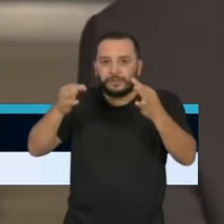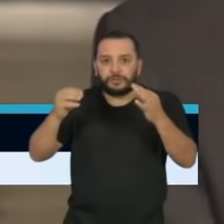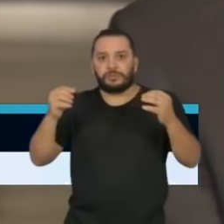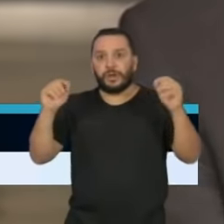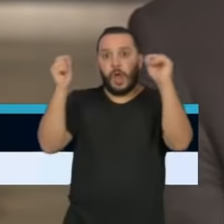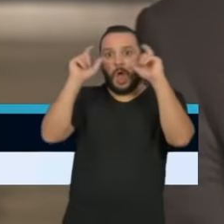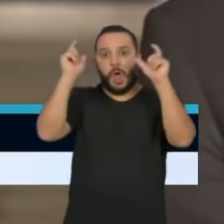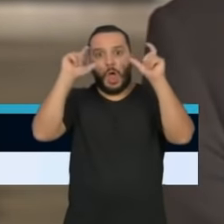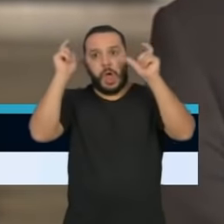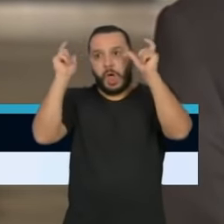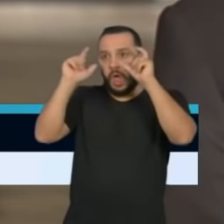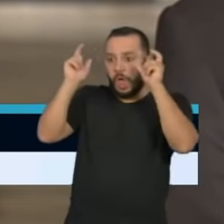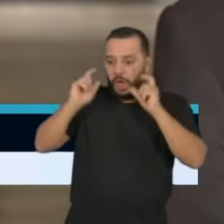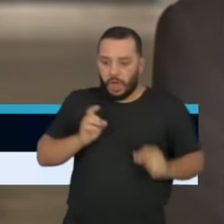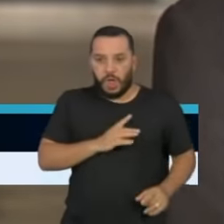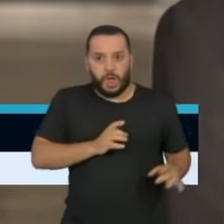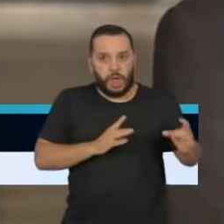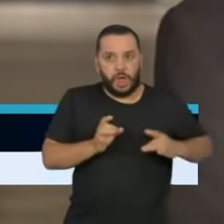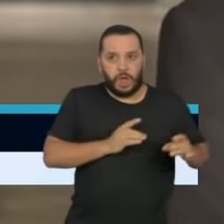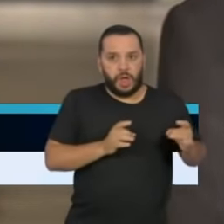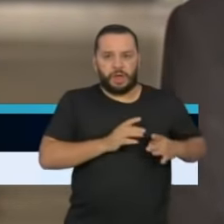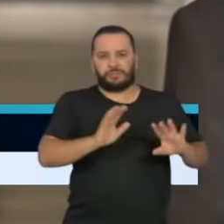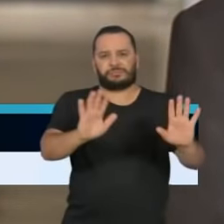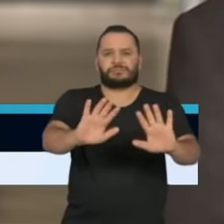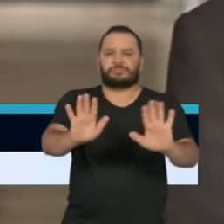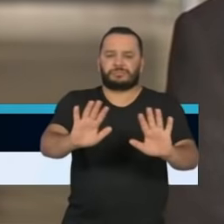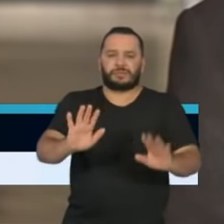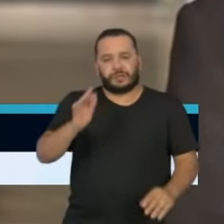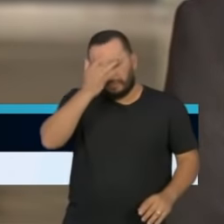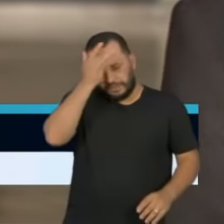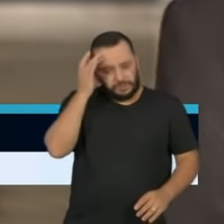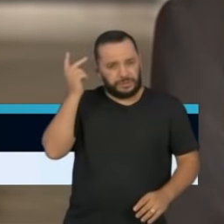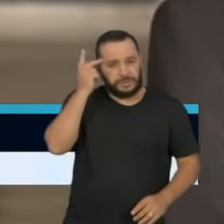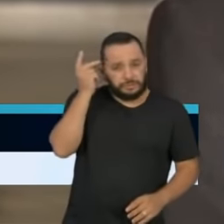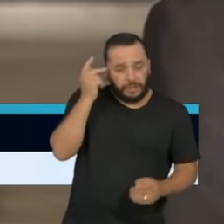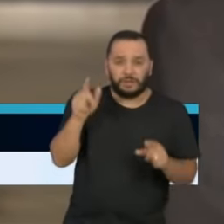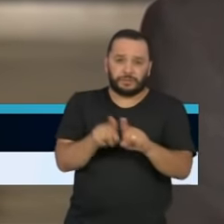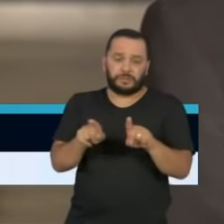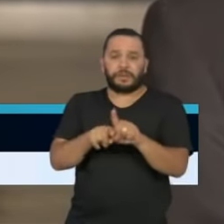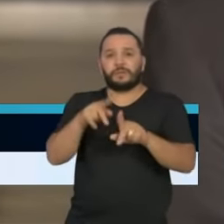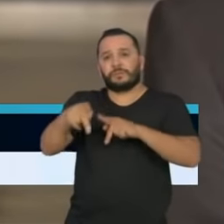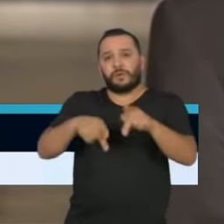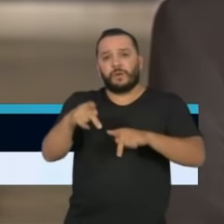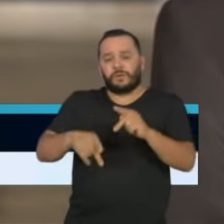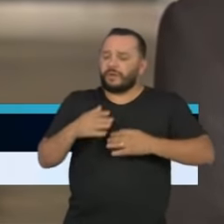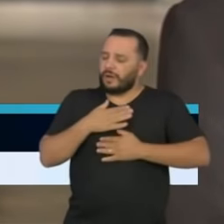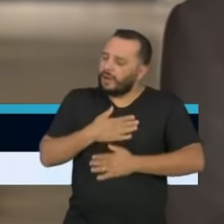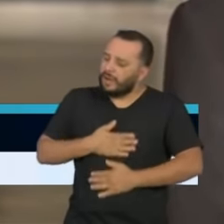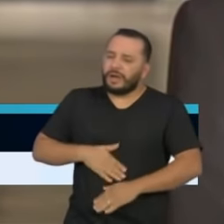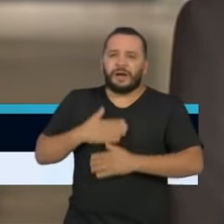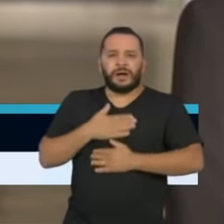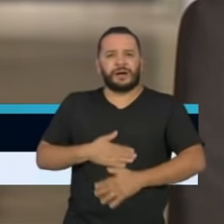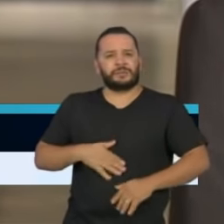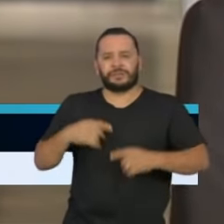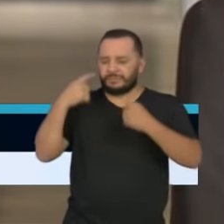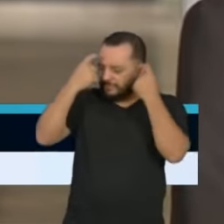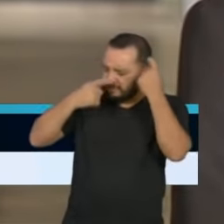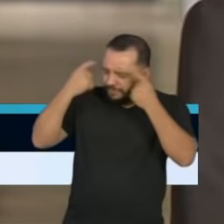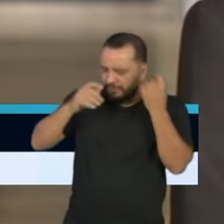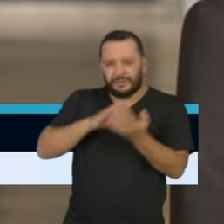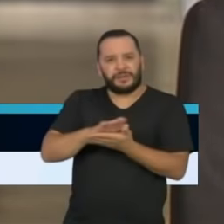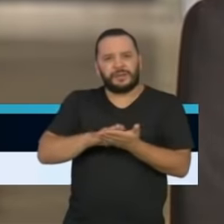pânico. Então, é importante que a população brasileira em São Paulo e a população brasileira em geral mantenha a sua calma, não entre em pânico e